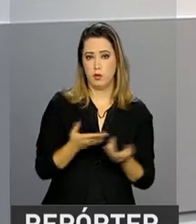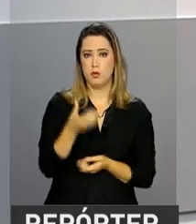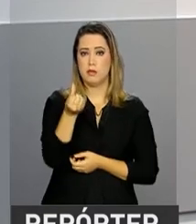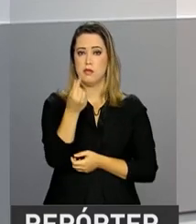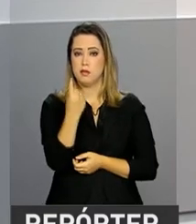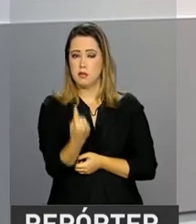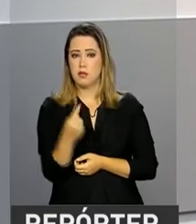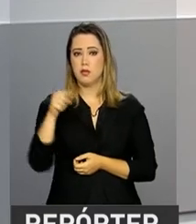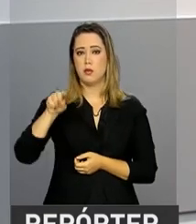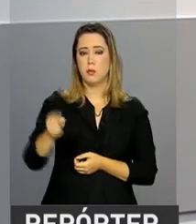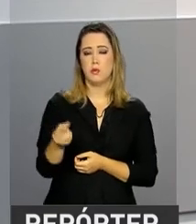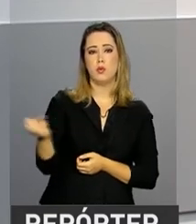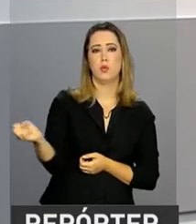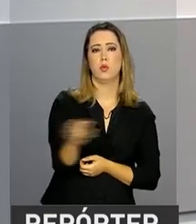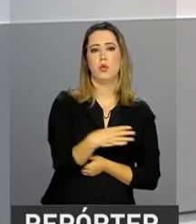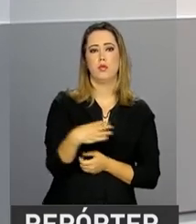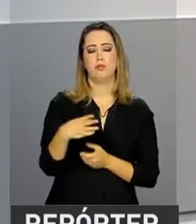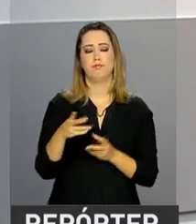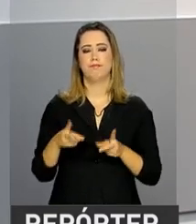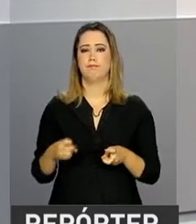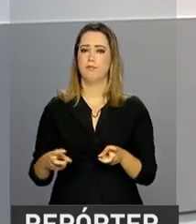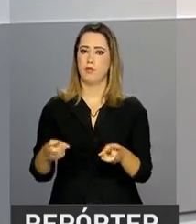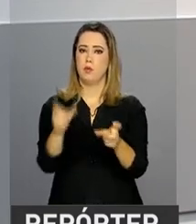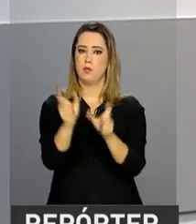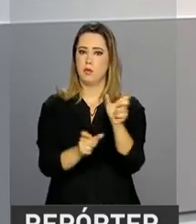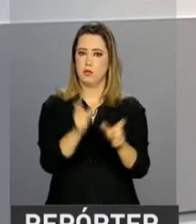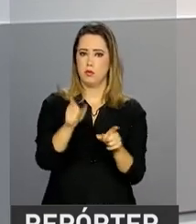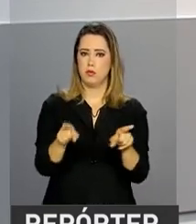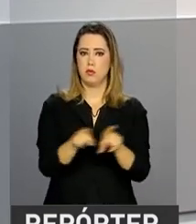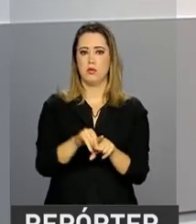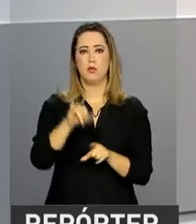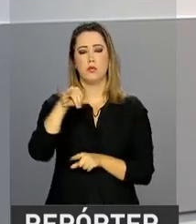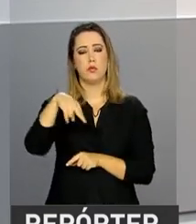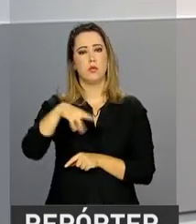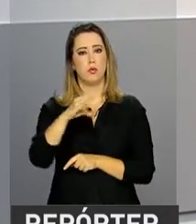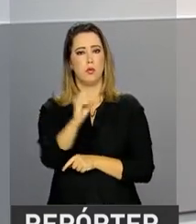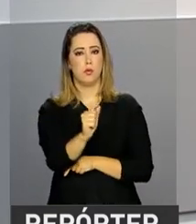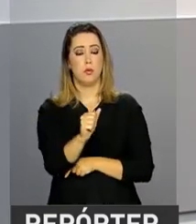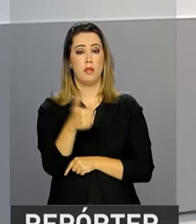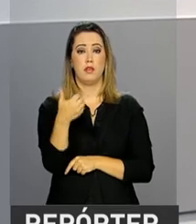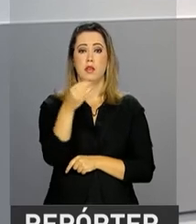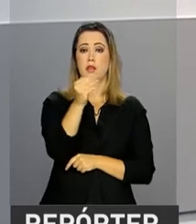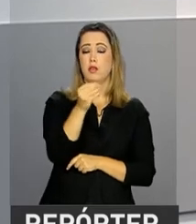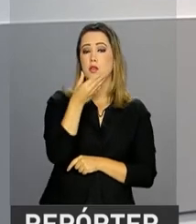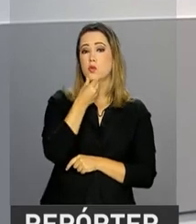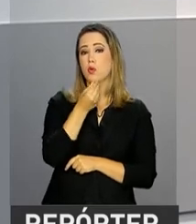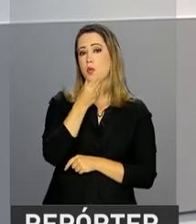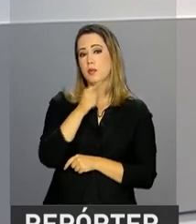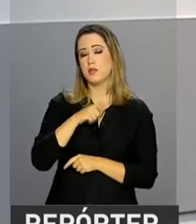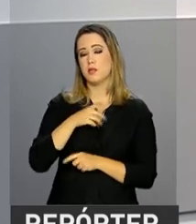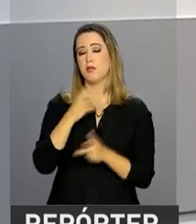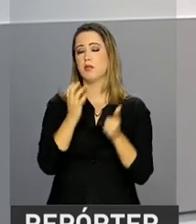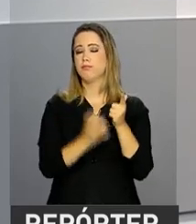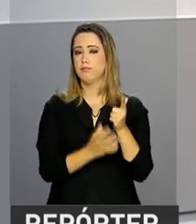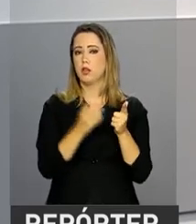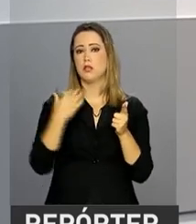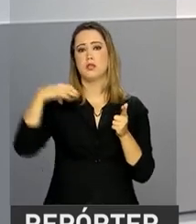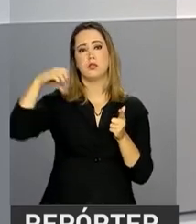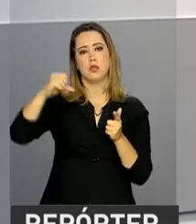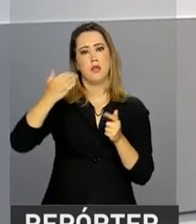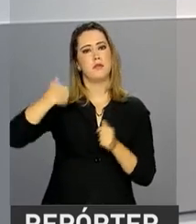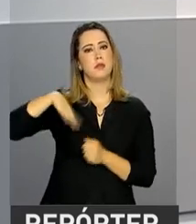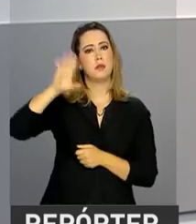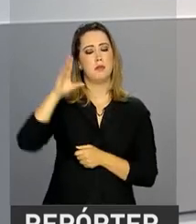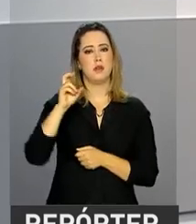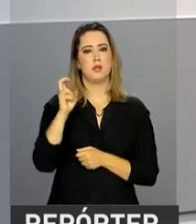estimados pelo instituto nacional do câncer de acordo com dados do inca a cada 10 homens diagnosticados com câncer de próstata 9 tem